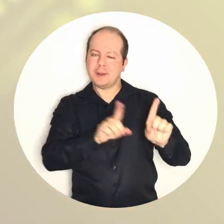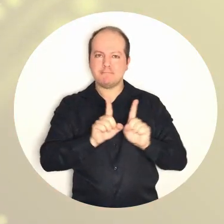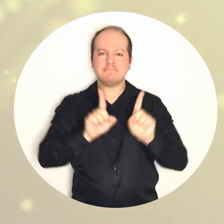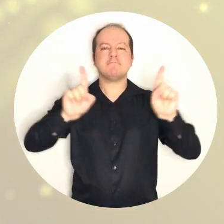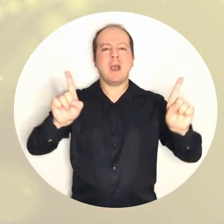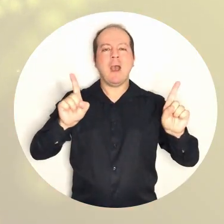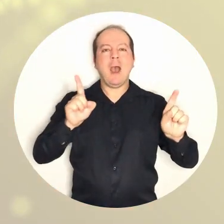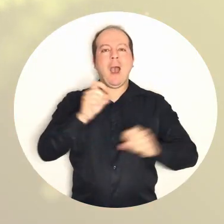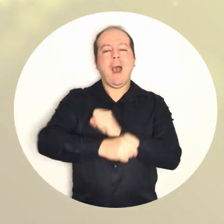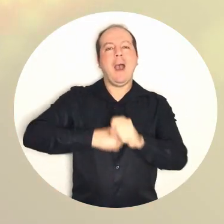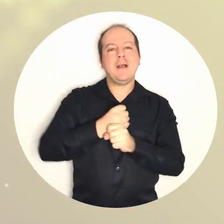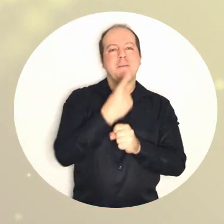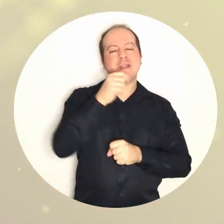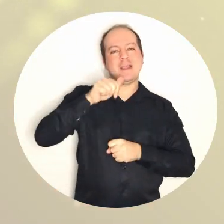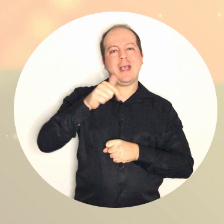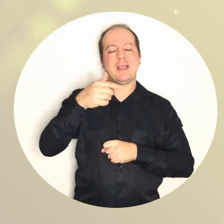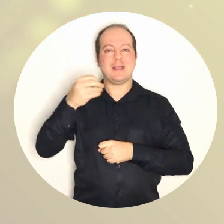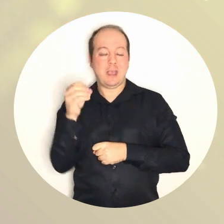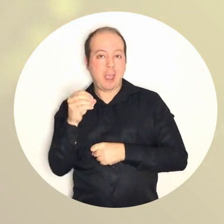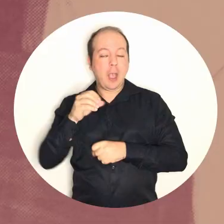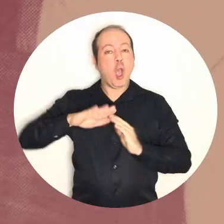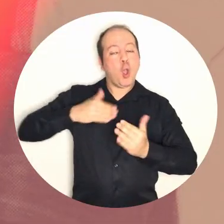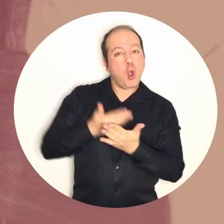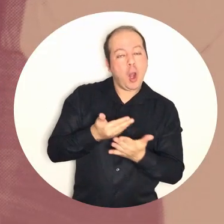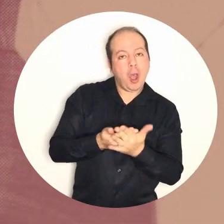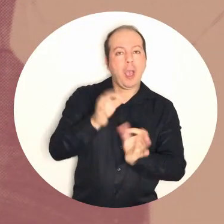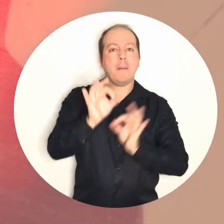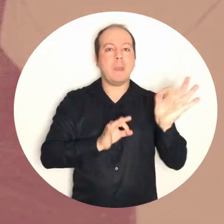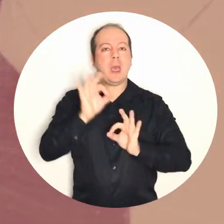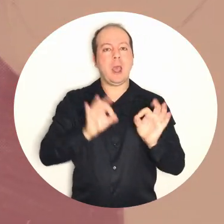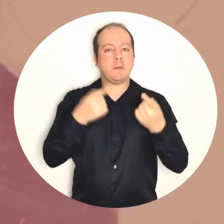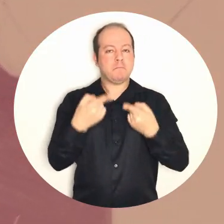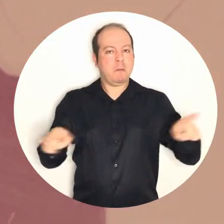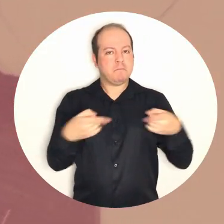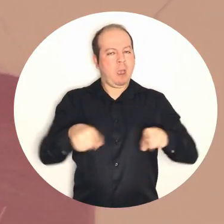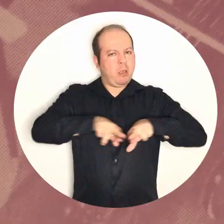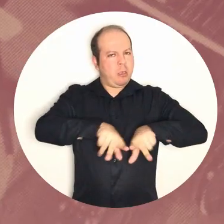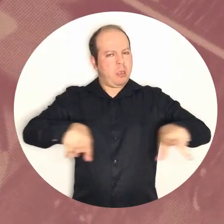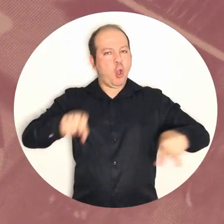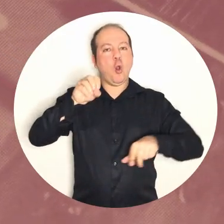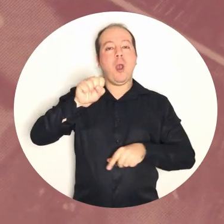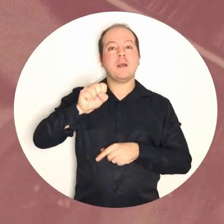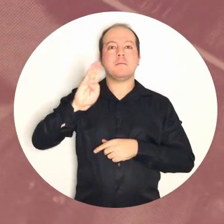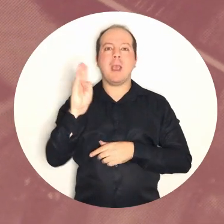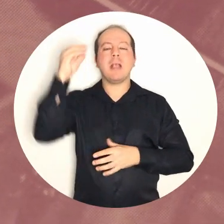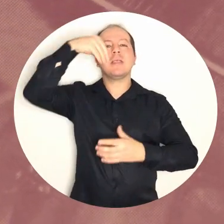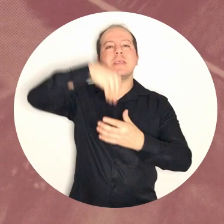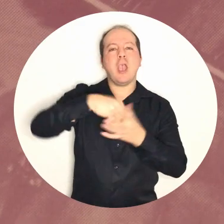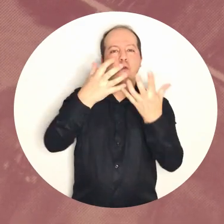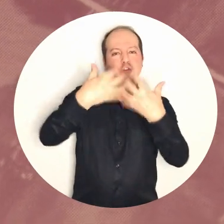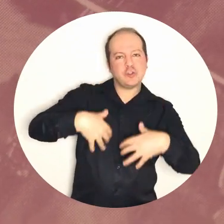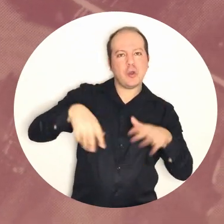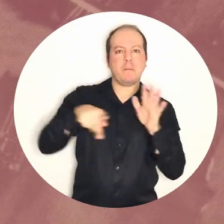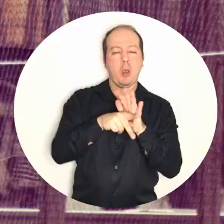Estamos na década de 70 e o Colégio Preparatório de Instrumentistas da OSB funciona dentro do